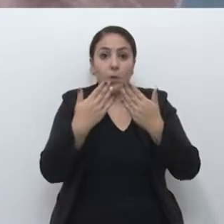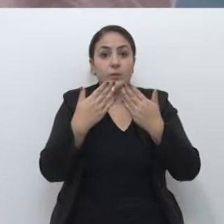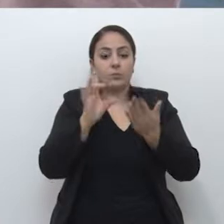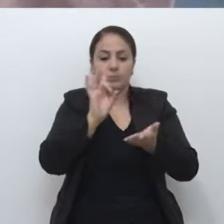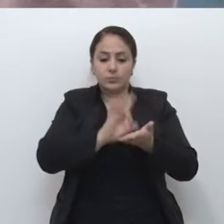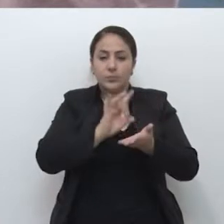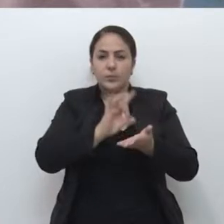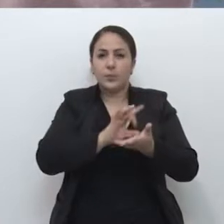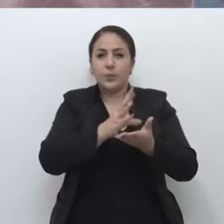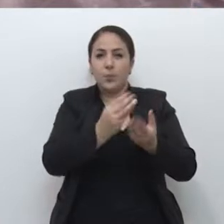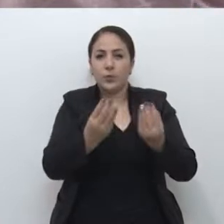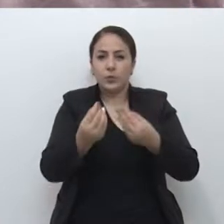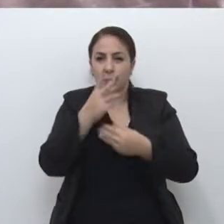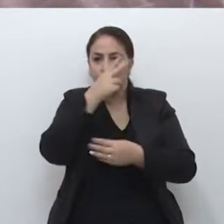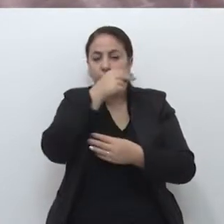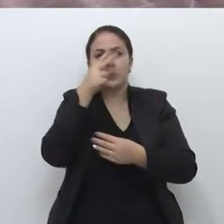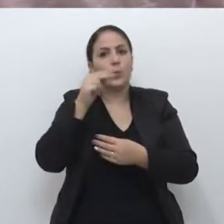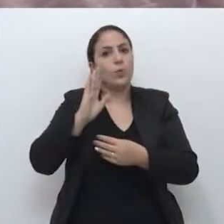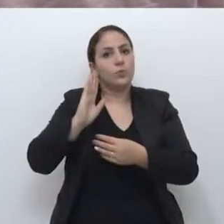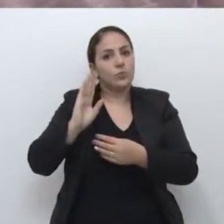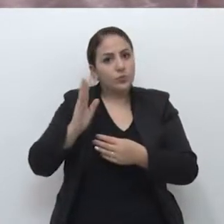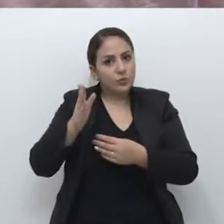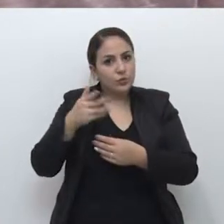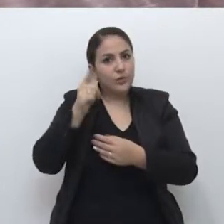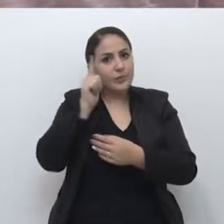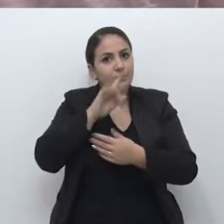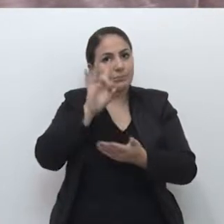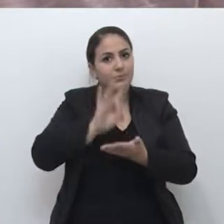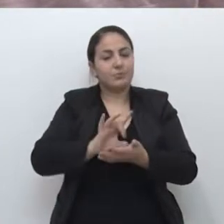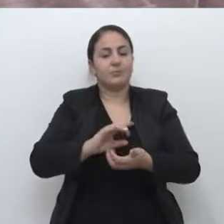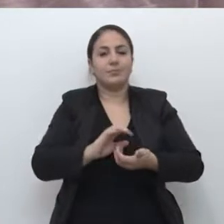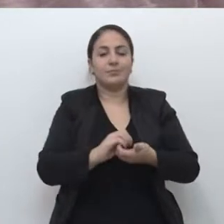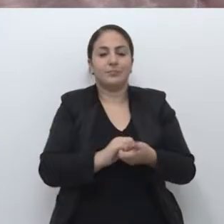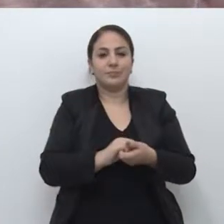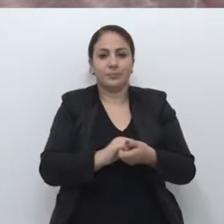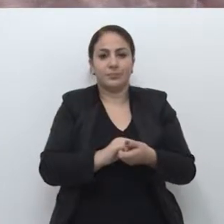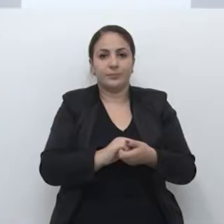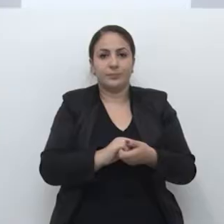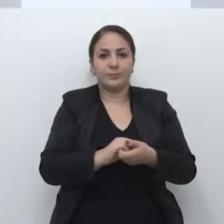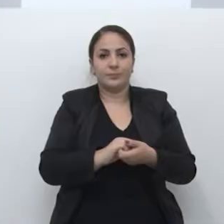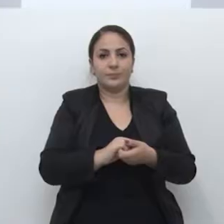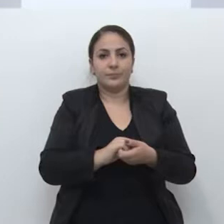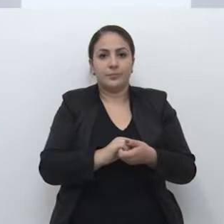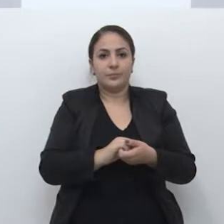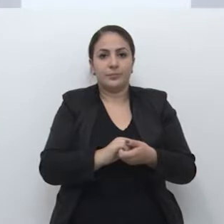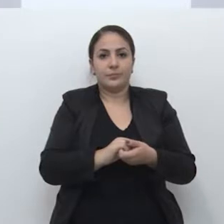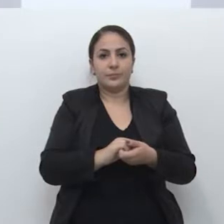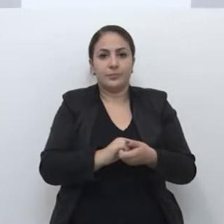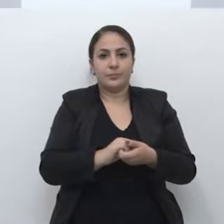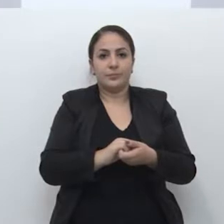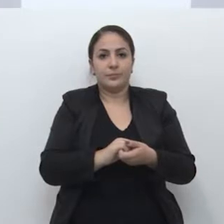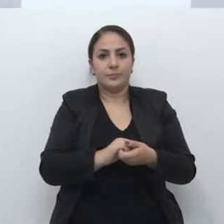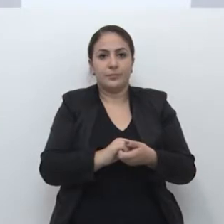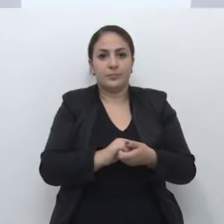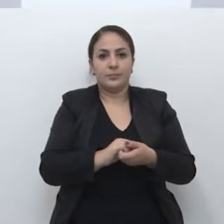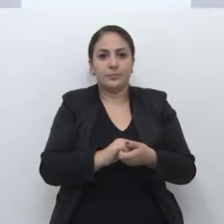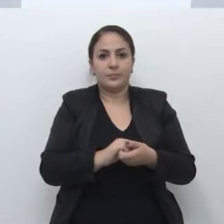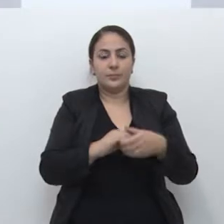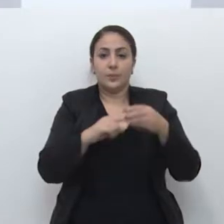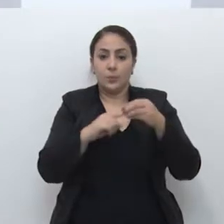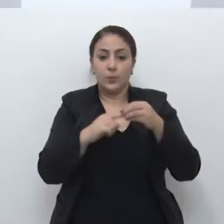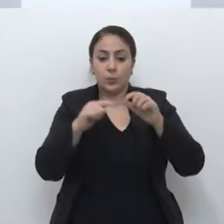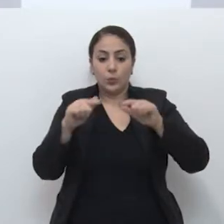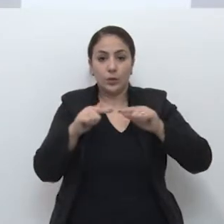mostrado eficaz nos municípios que já vem sendo implementada. Principalmente nos grandes centros urbanos, alguns bares